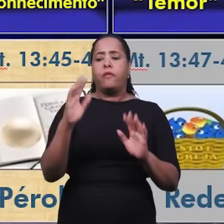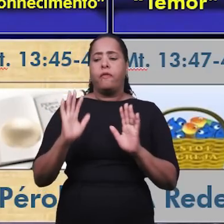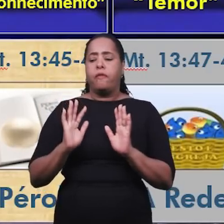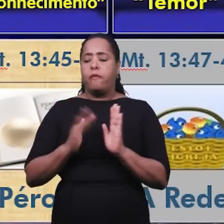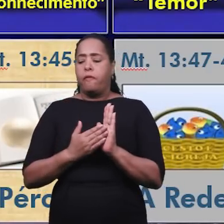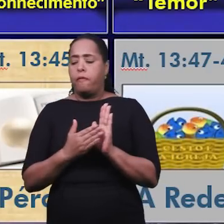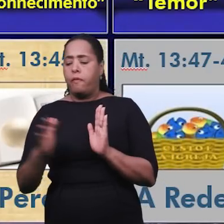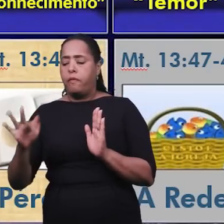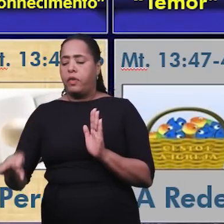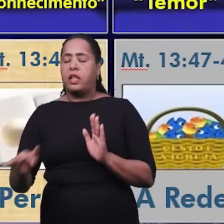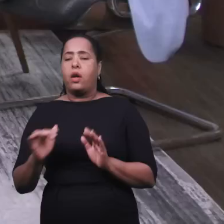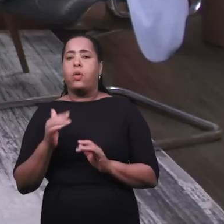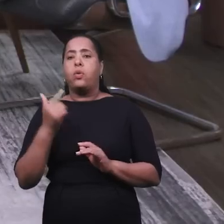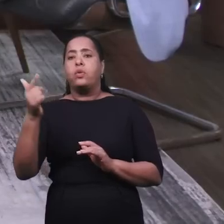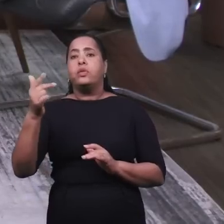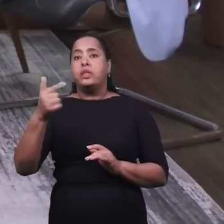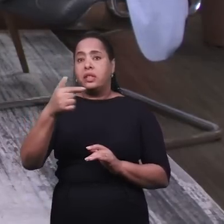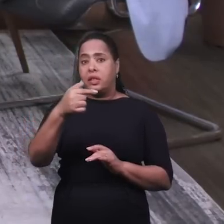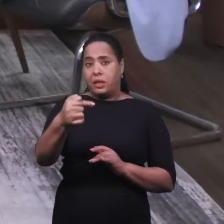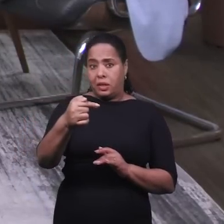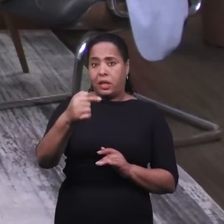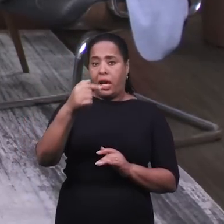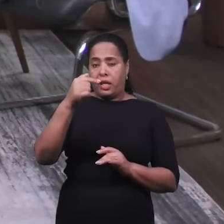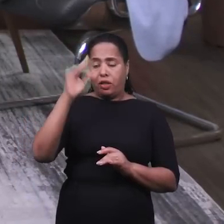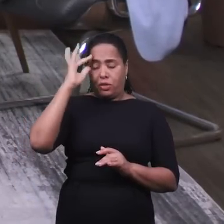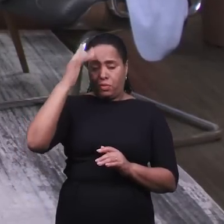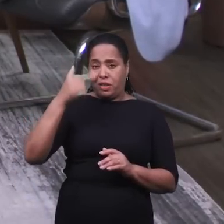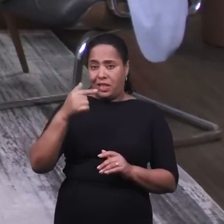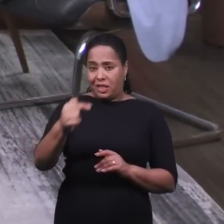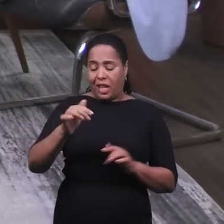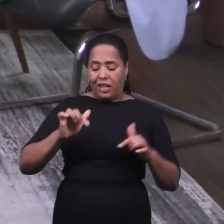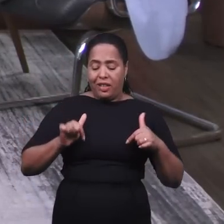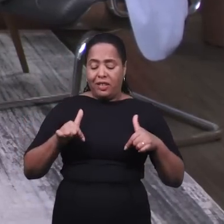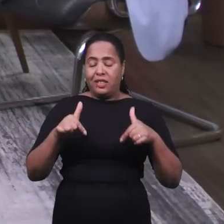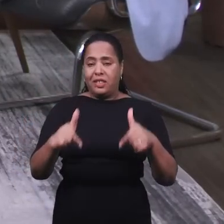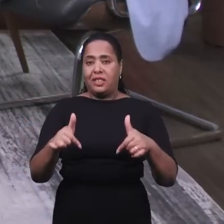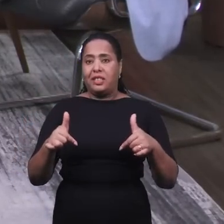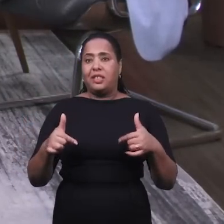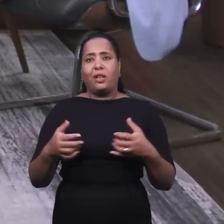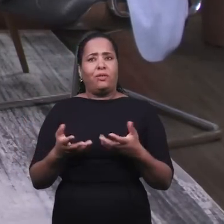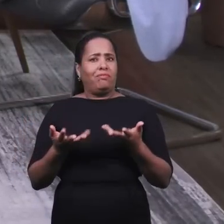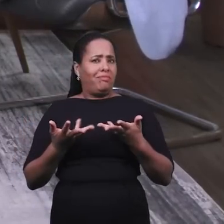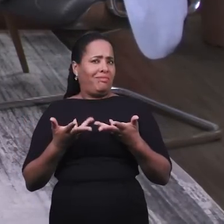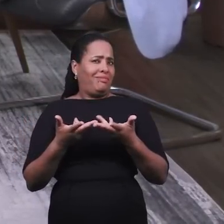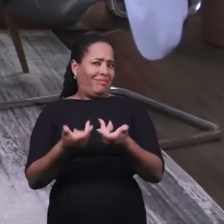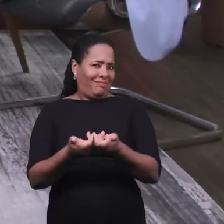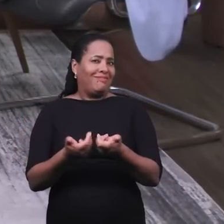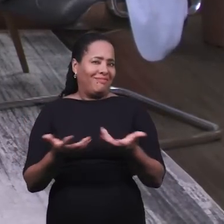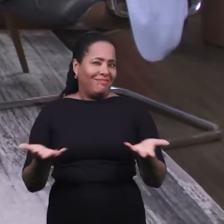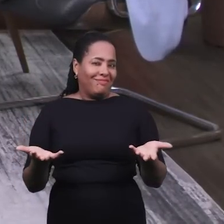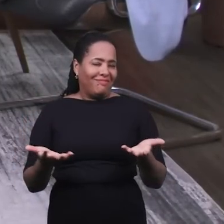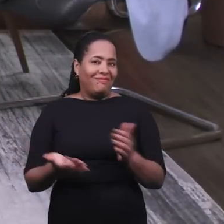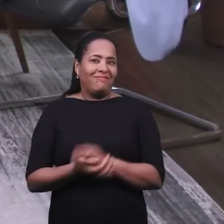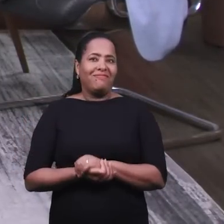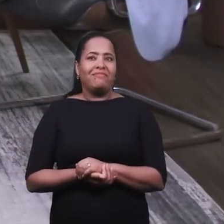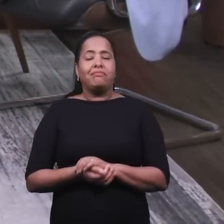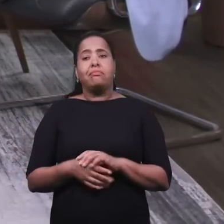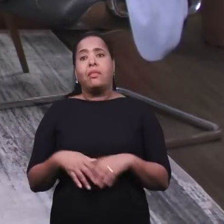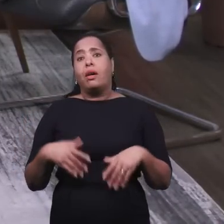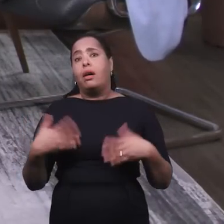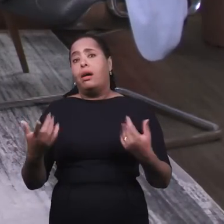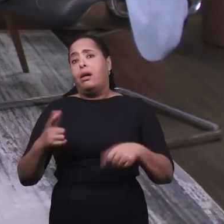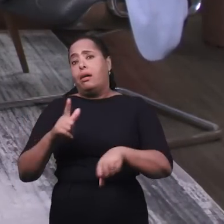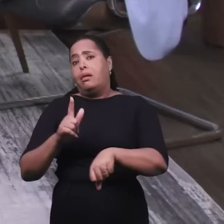final, outra vez 7, fala sobre os 7 Espíritos de Deus, as 7 operações do Espírito Santo. Isso é uma maravilha, não é?